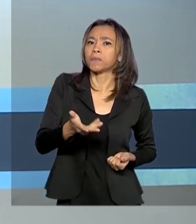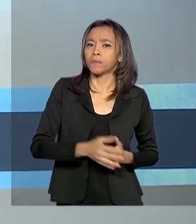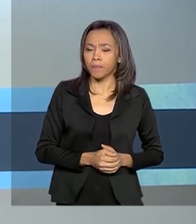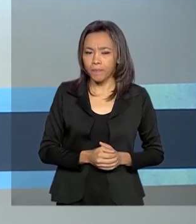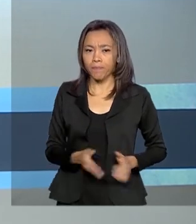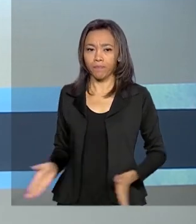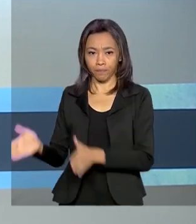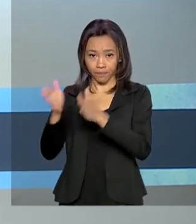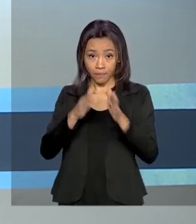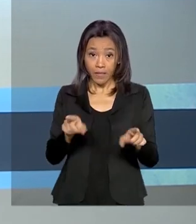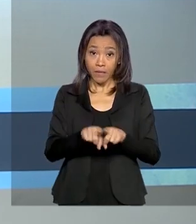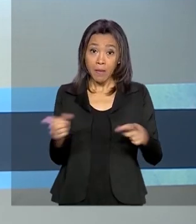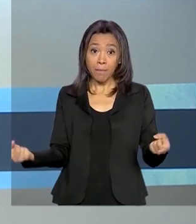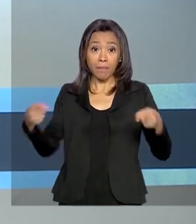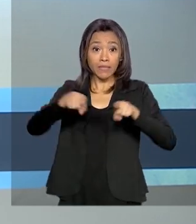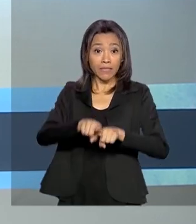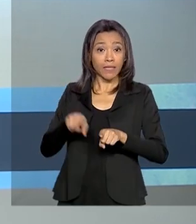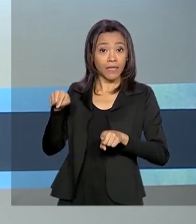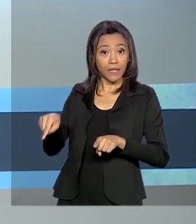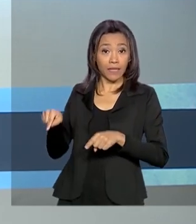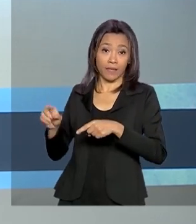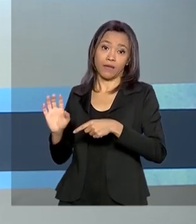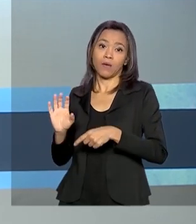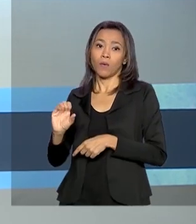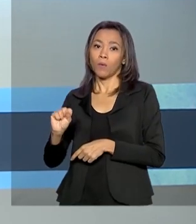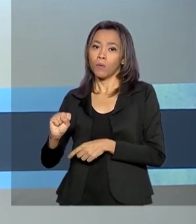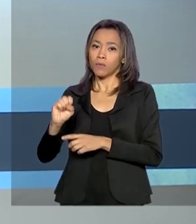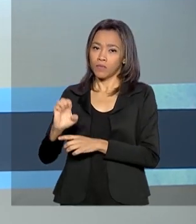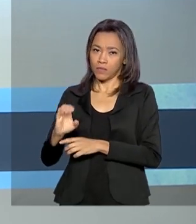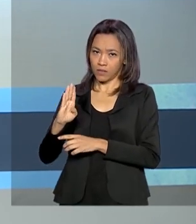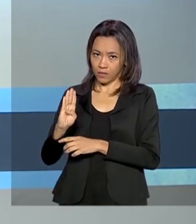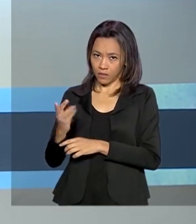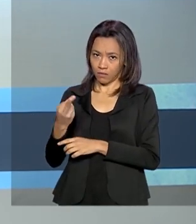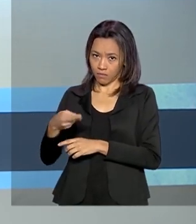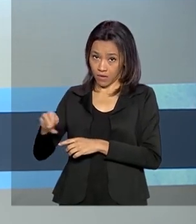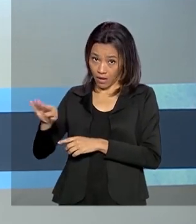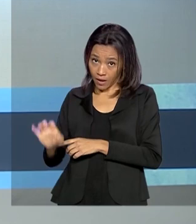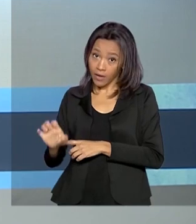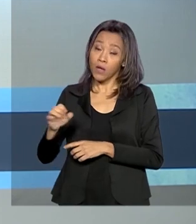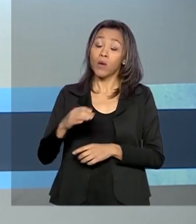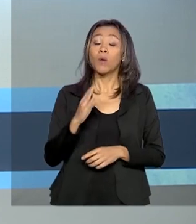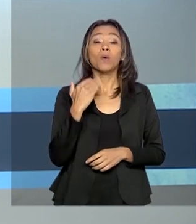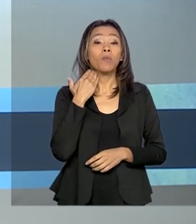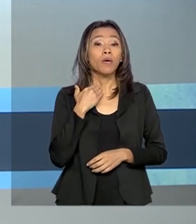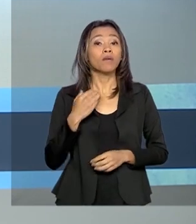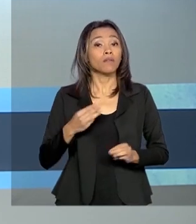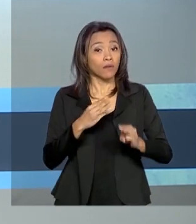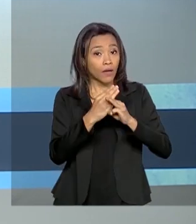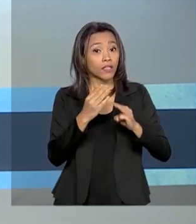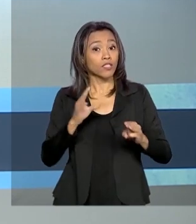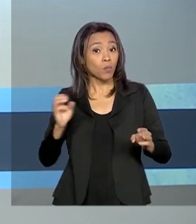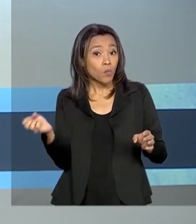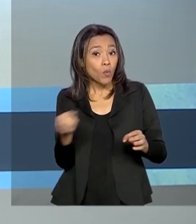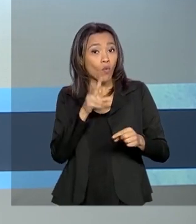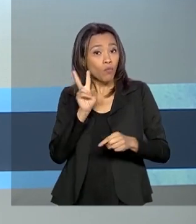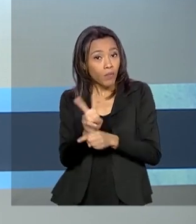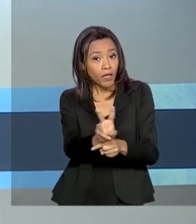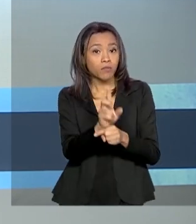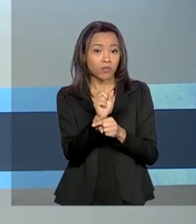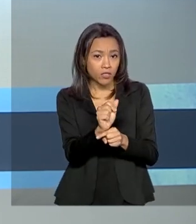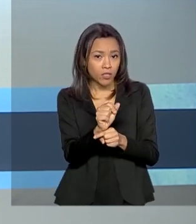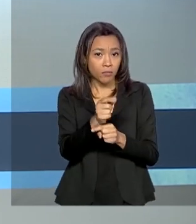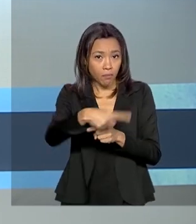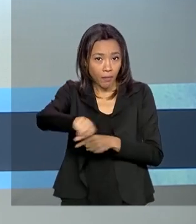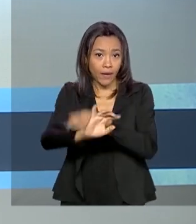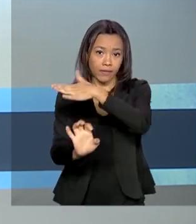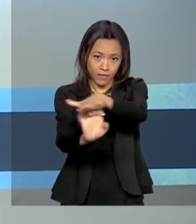E em parceria com o Sebrae, a Caixa criou uma nova linha de crédito para ajudar microempresários. Serão oferecidos R$